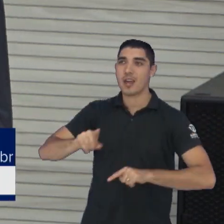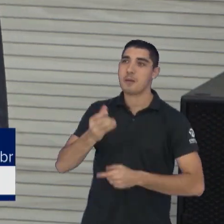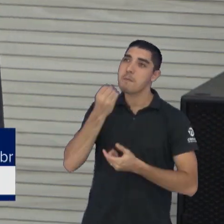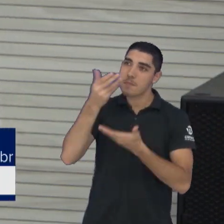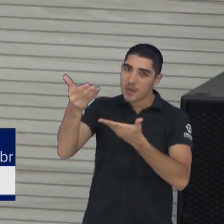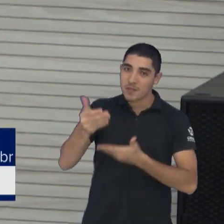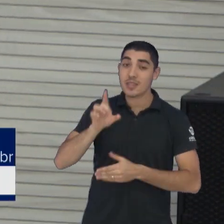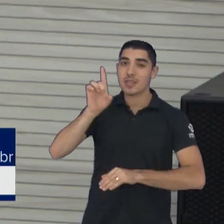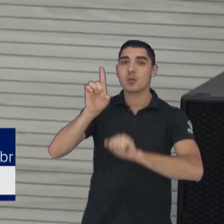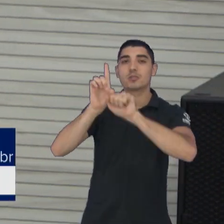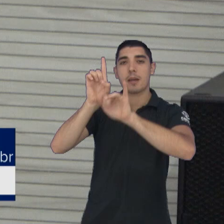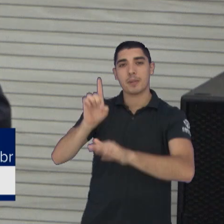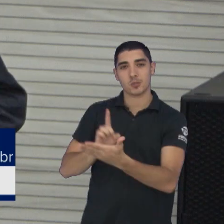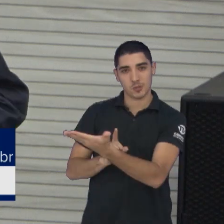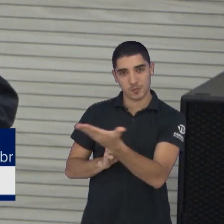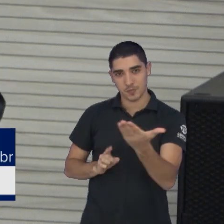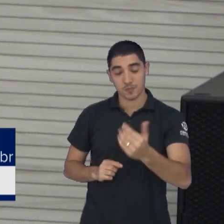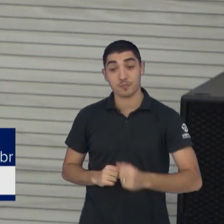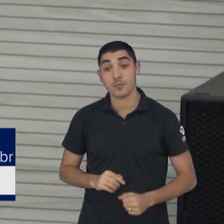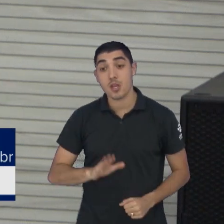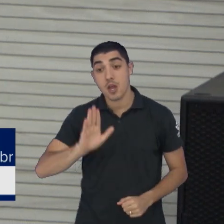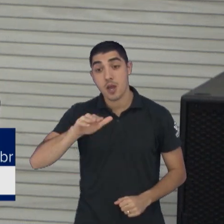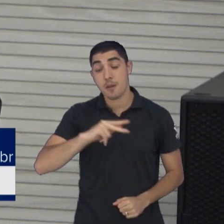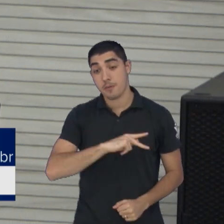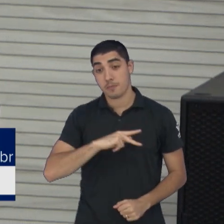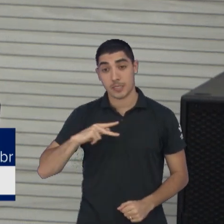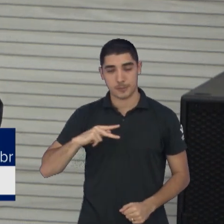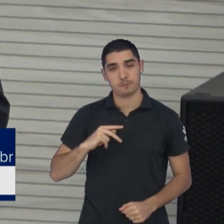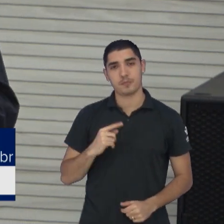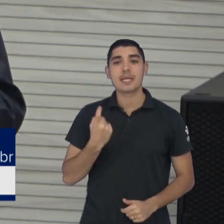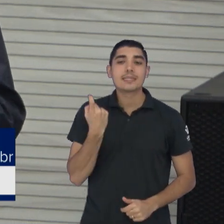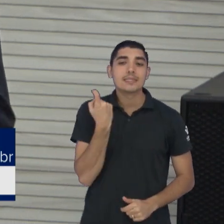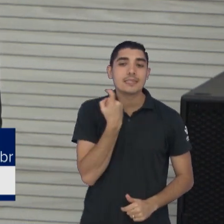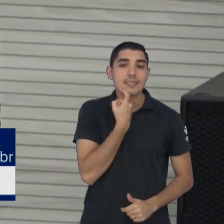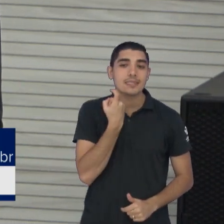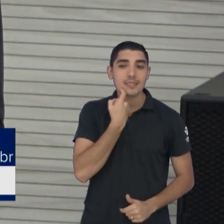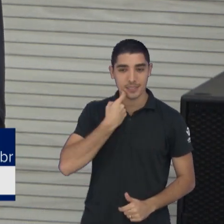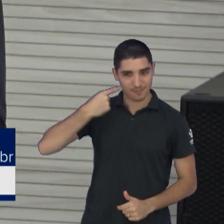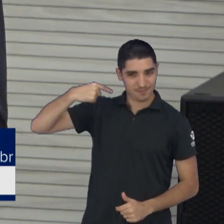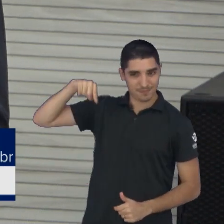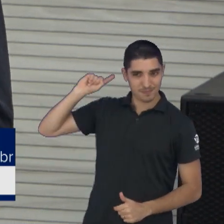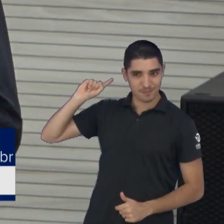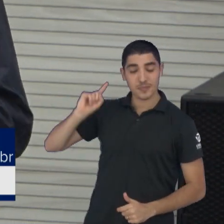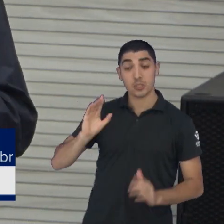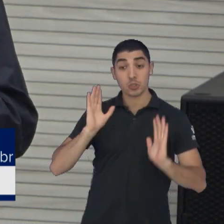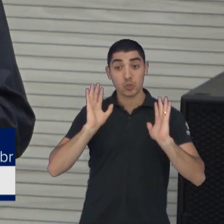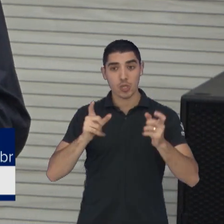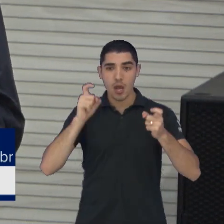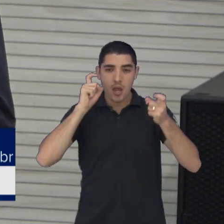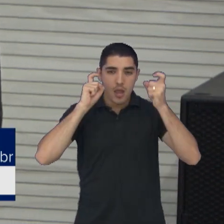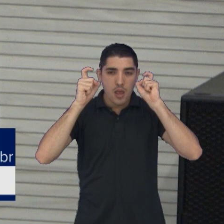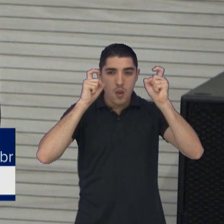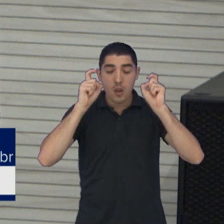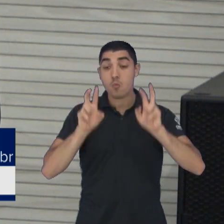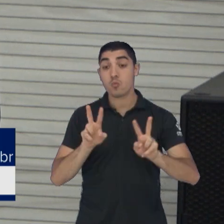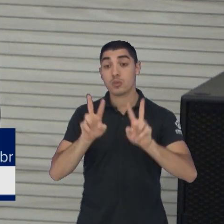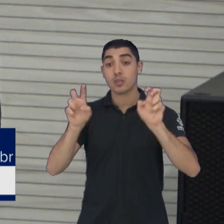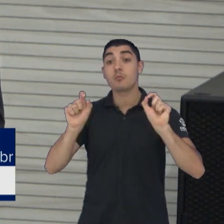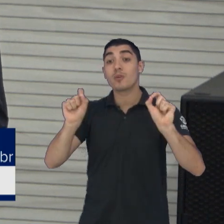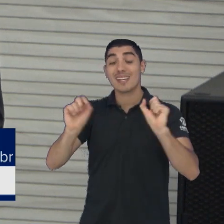caminhada. Presidente, na sexta-feira, nós fizemos uma reunião aqui sobre segurança